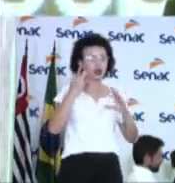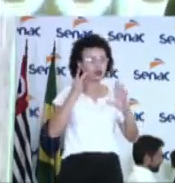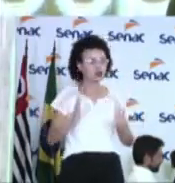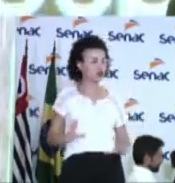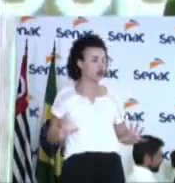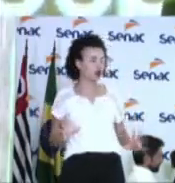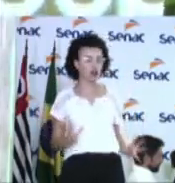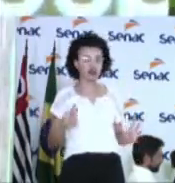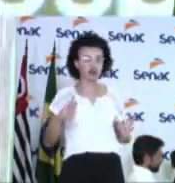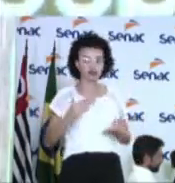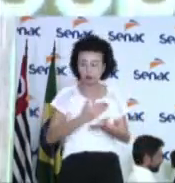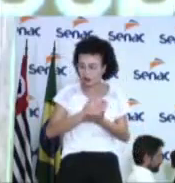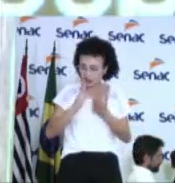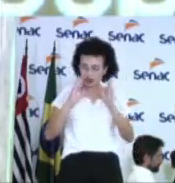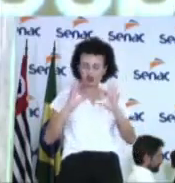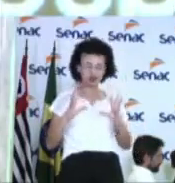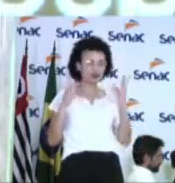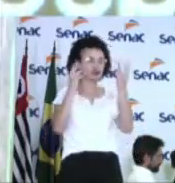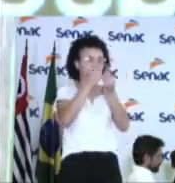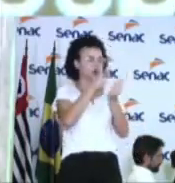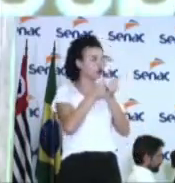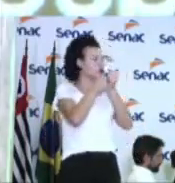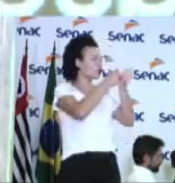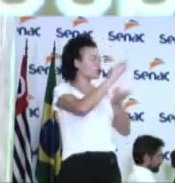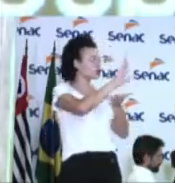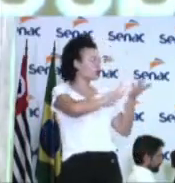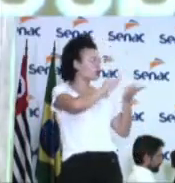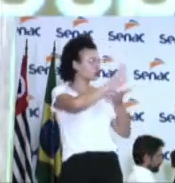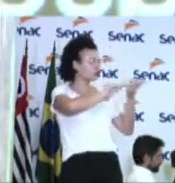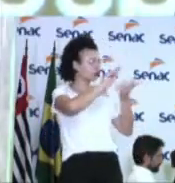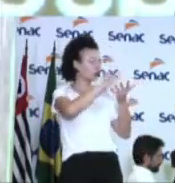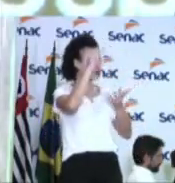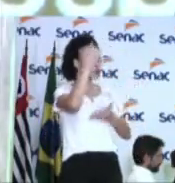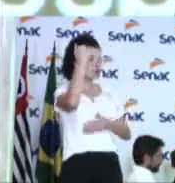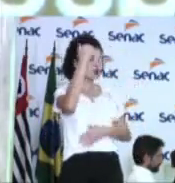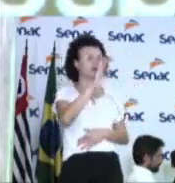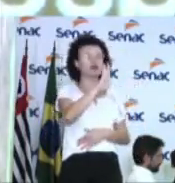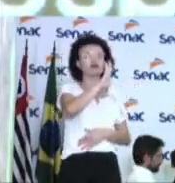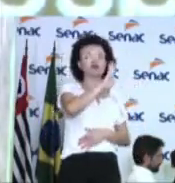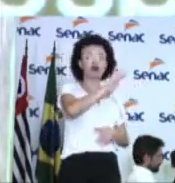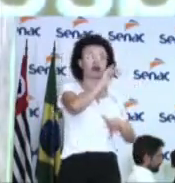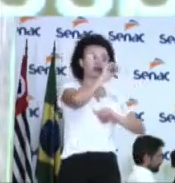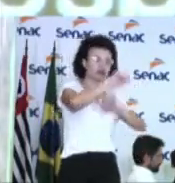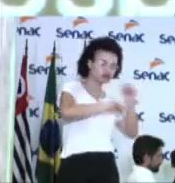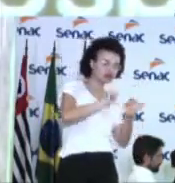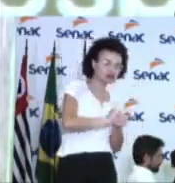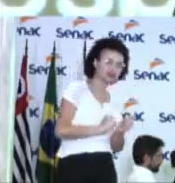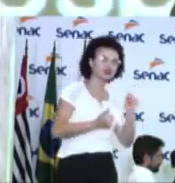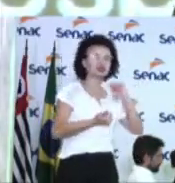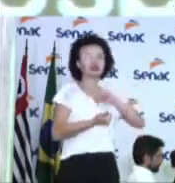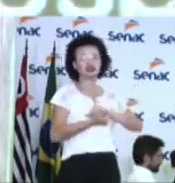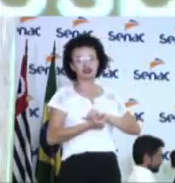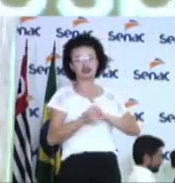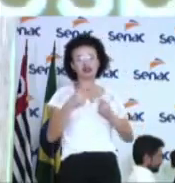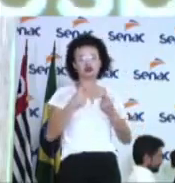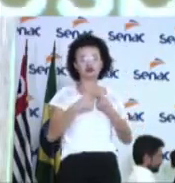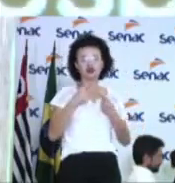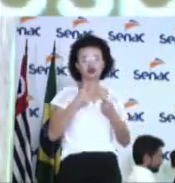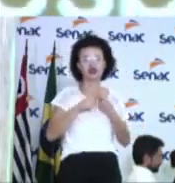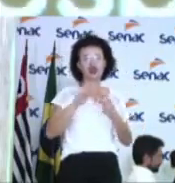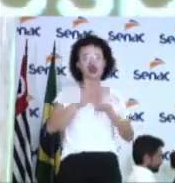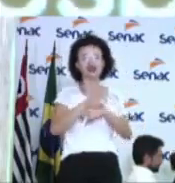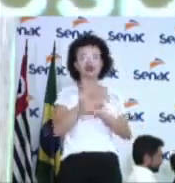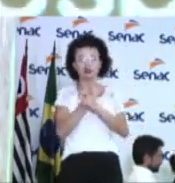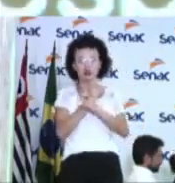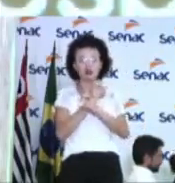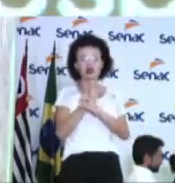de alguma forma, meio que seguiu essa história bem sucedida. Mas eu acho que essa reinvenção é muito difícil. Acho que Red Bull é um baita case aí, que, enfim, acho que não é de